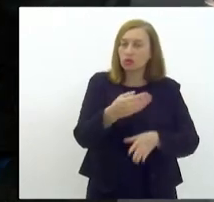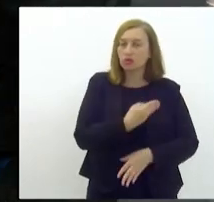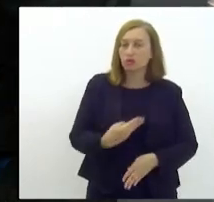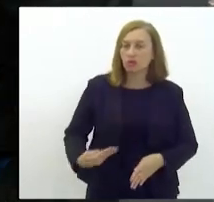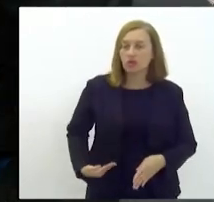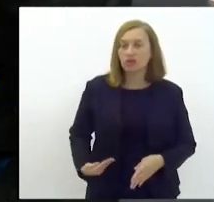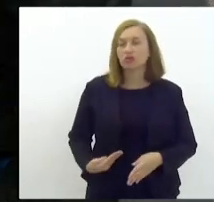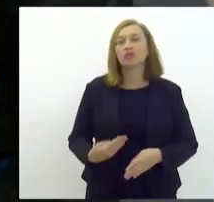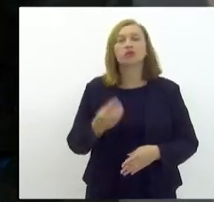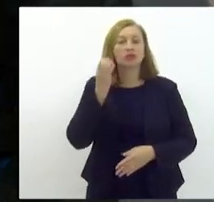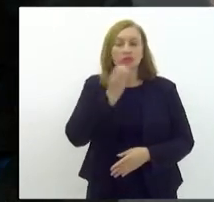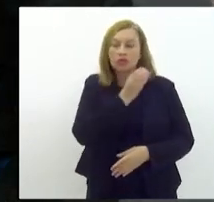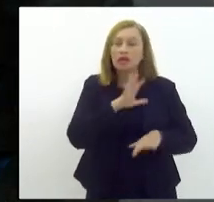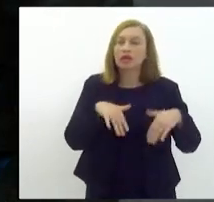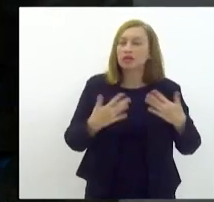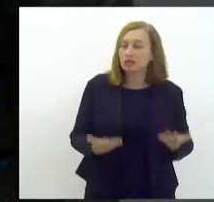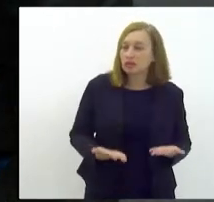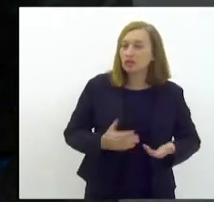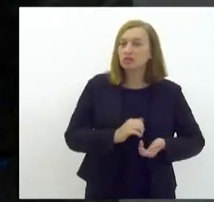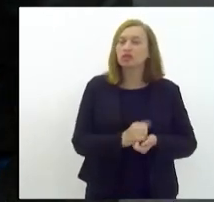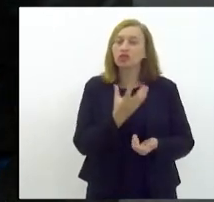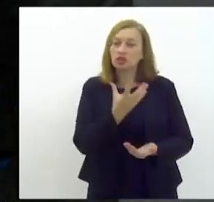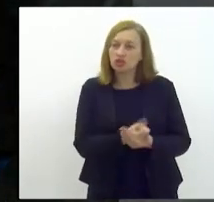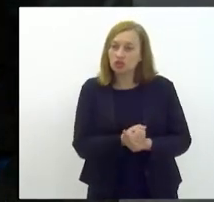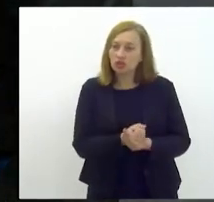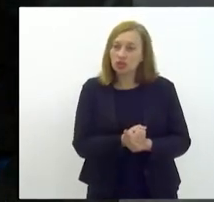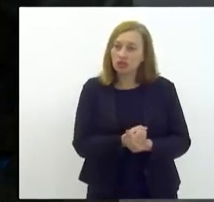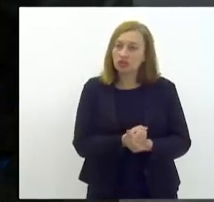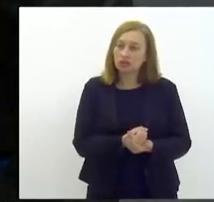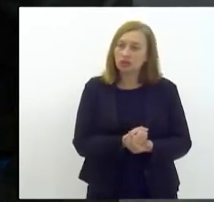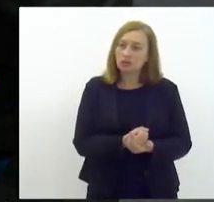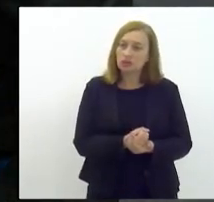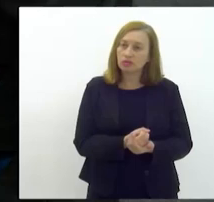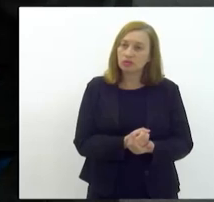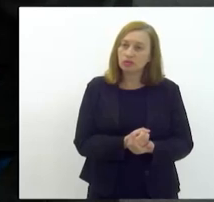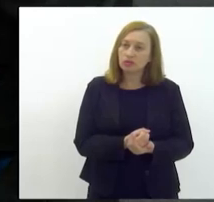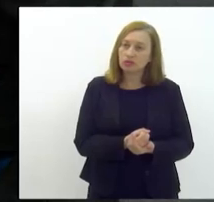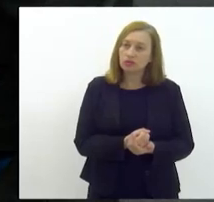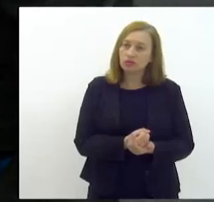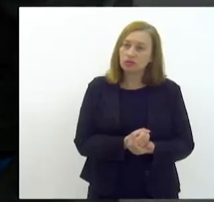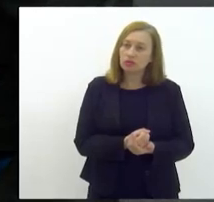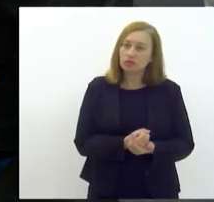Cláudio Castro então deixa aqui registrada né Essa